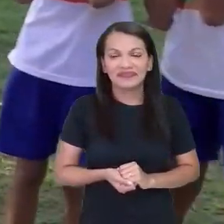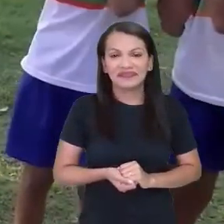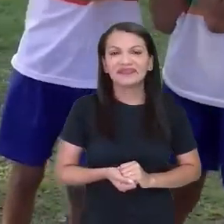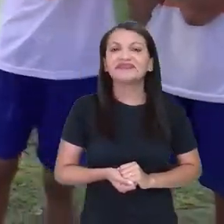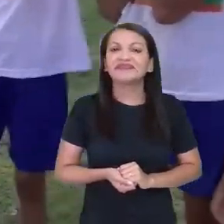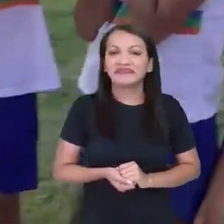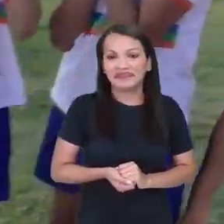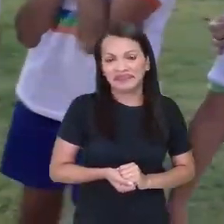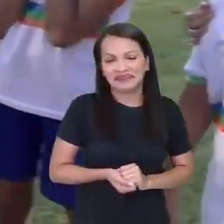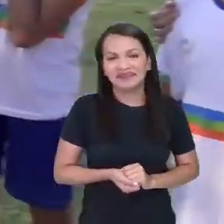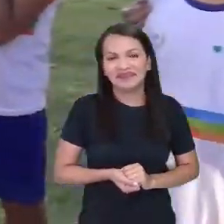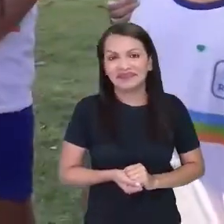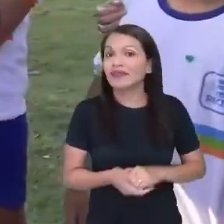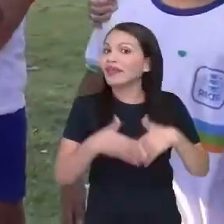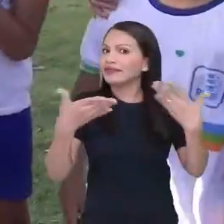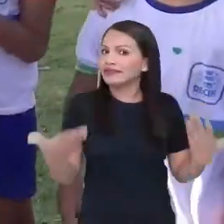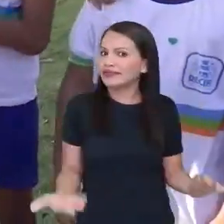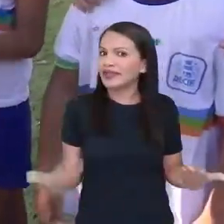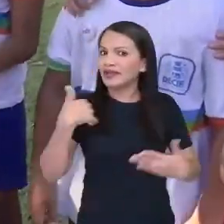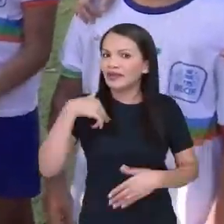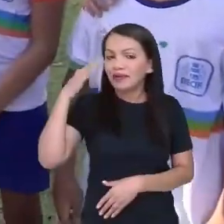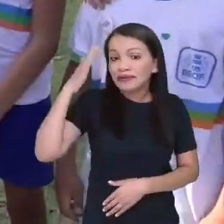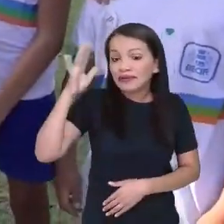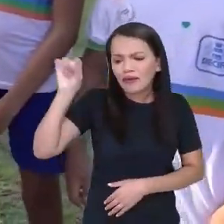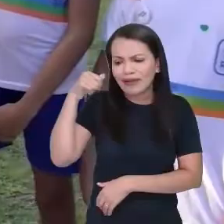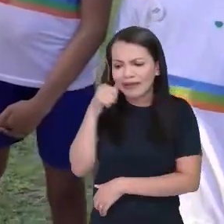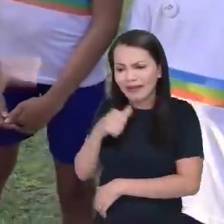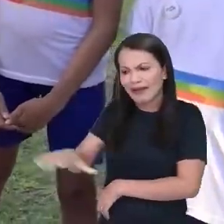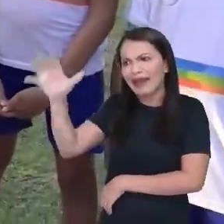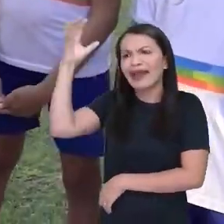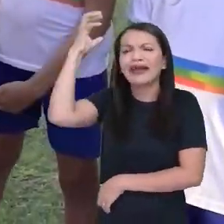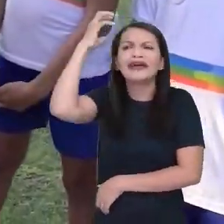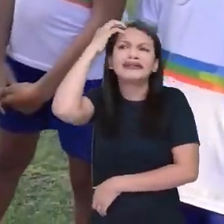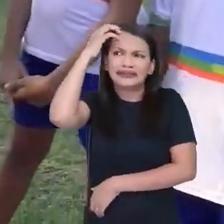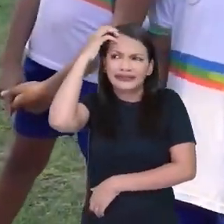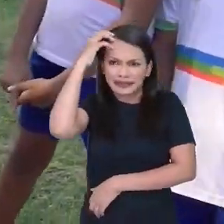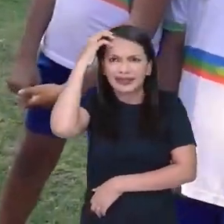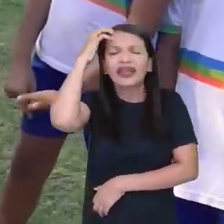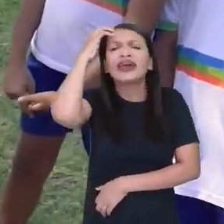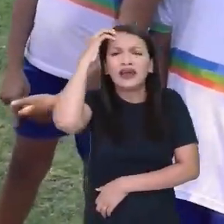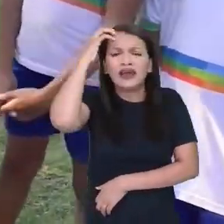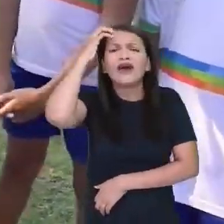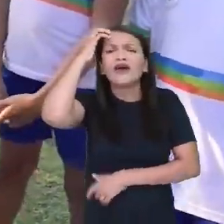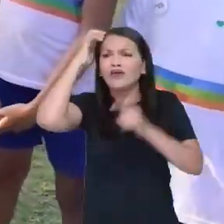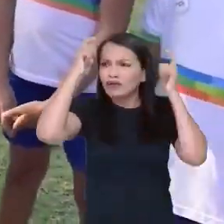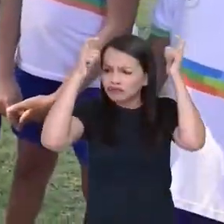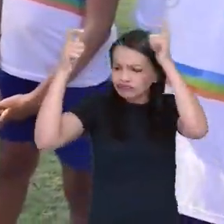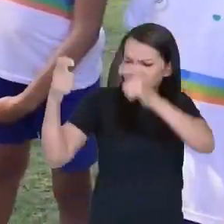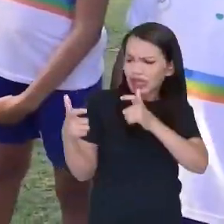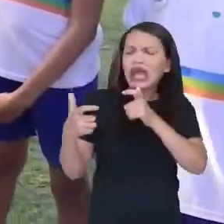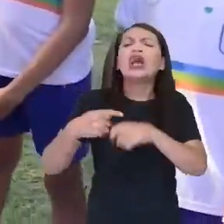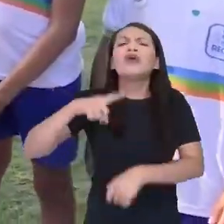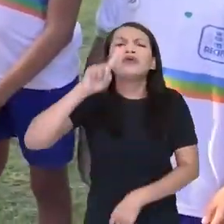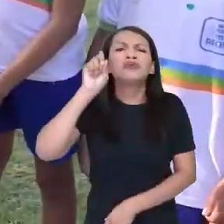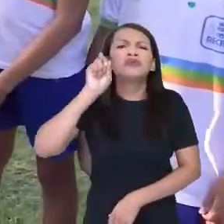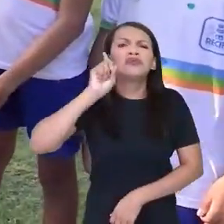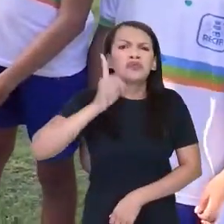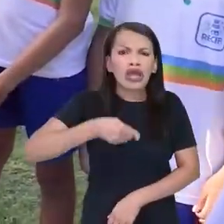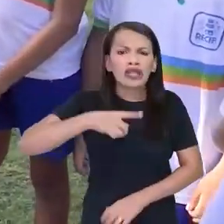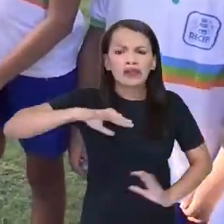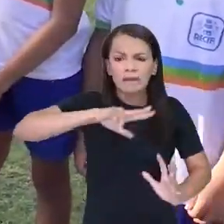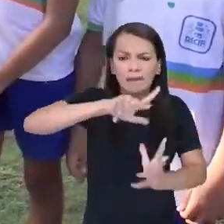embora eu não seja rainha decreto nesse país que